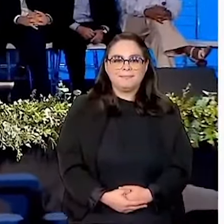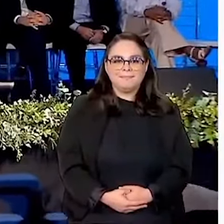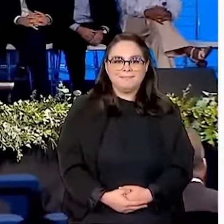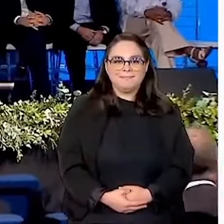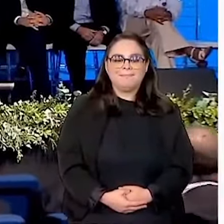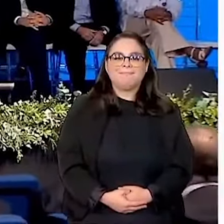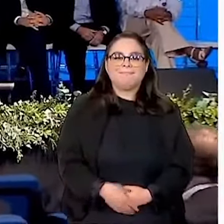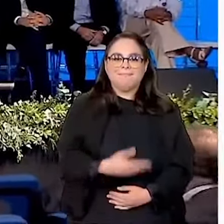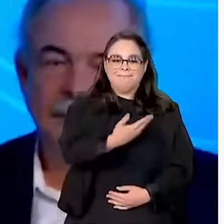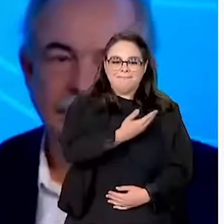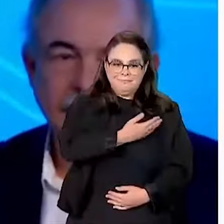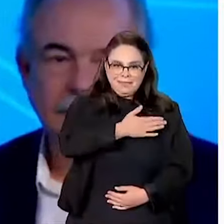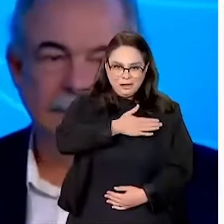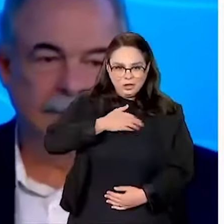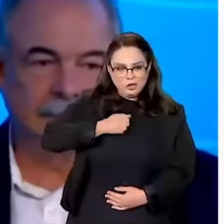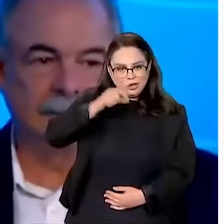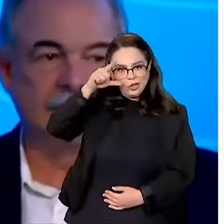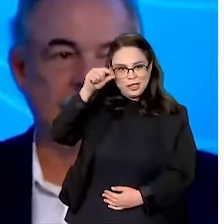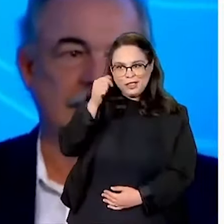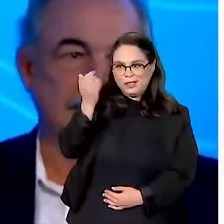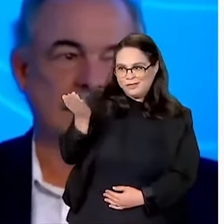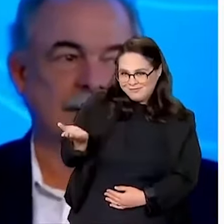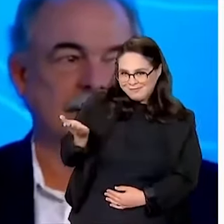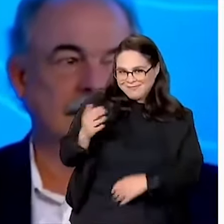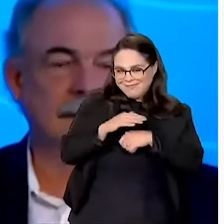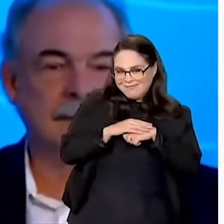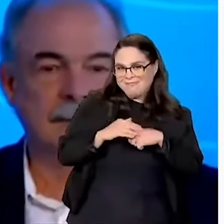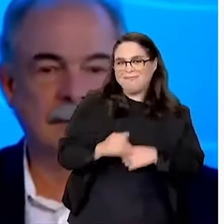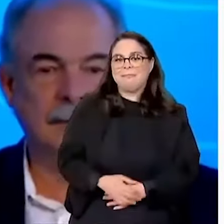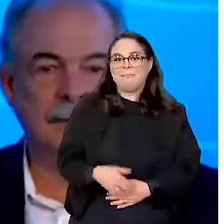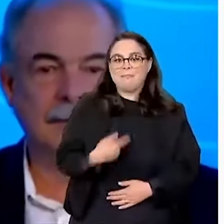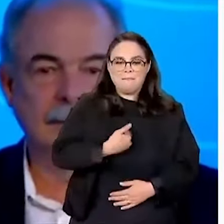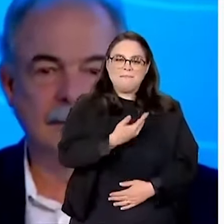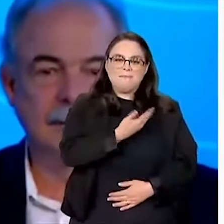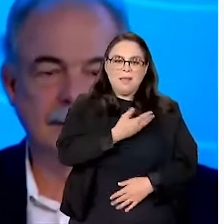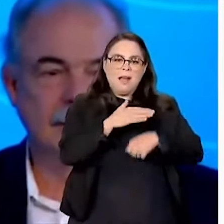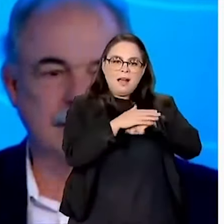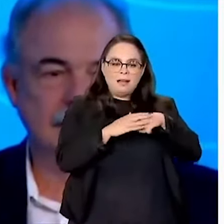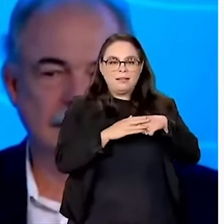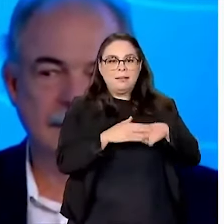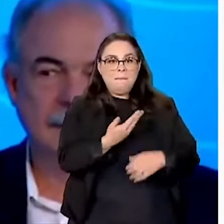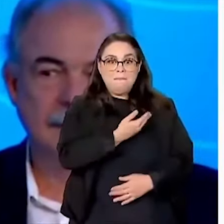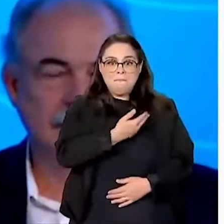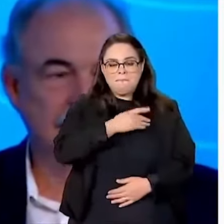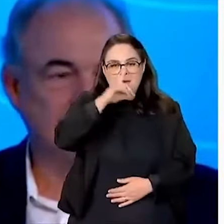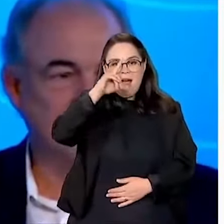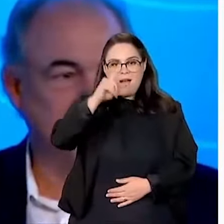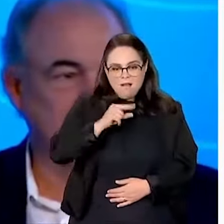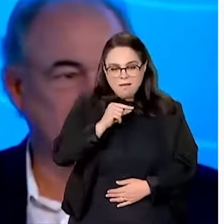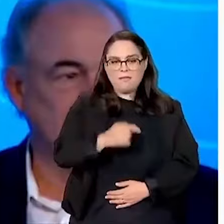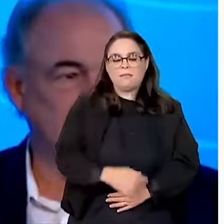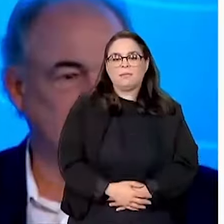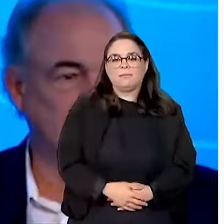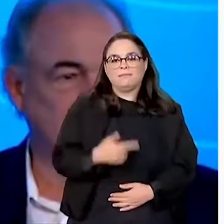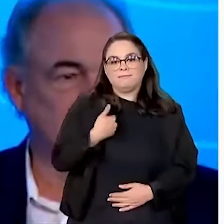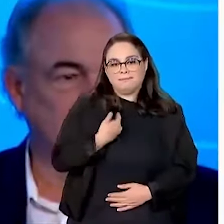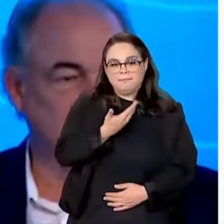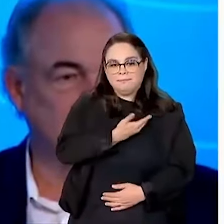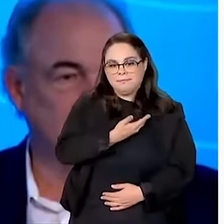Minha querida companheira Janja, meu querido companheiro Geraldo Alckmin, meu